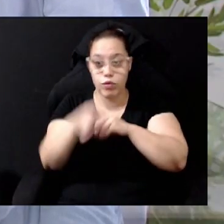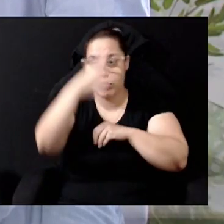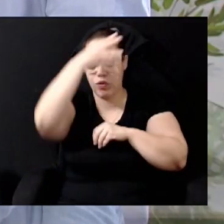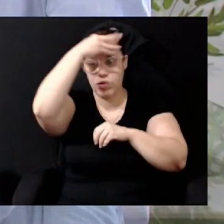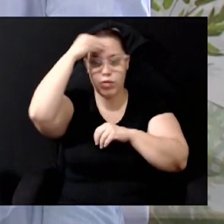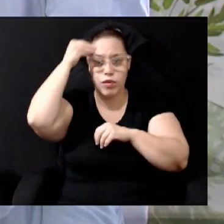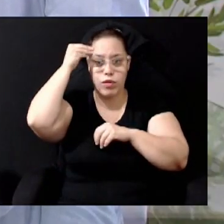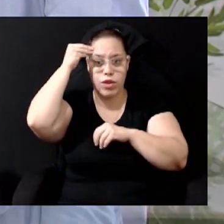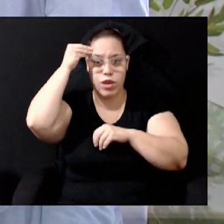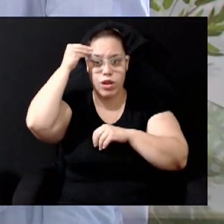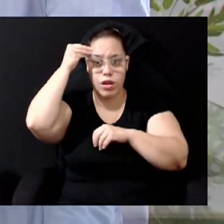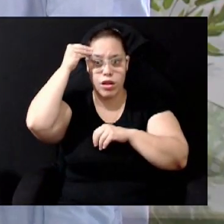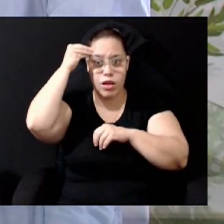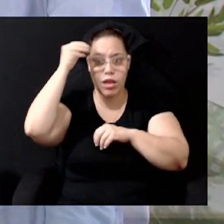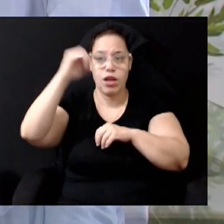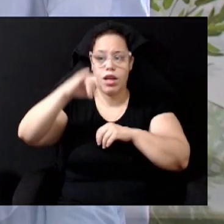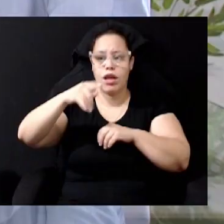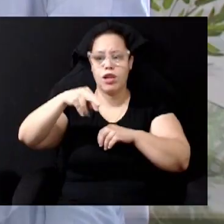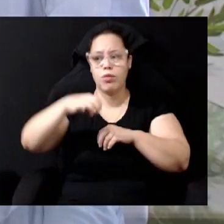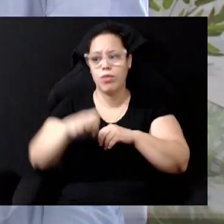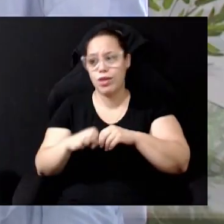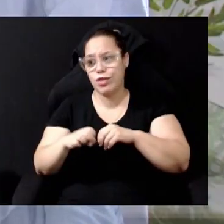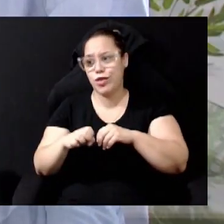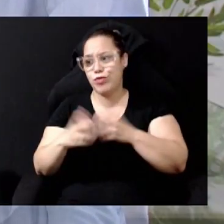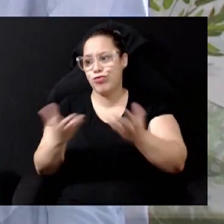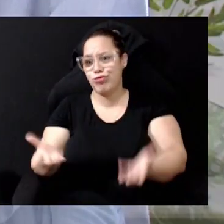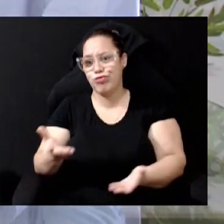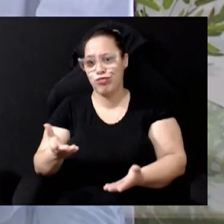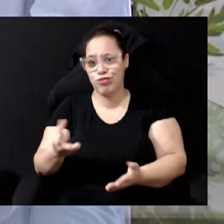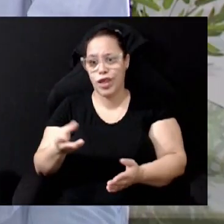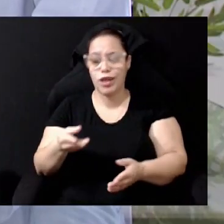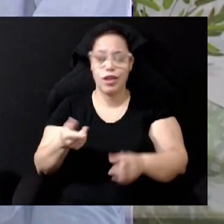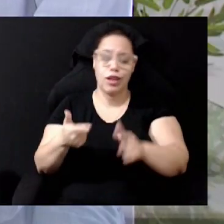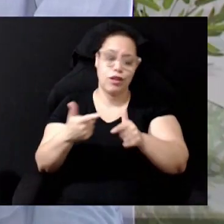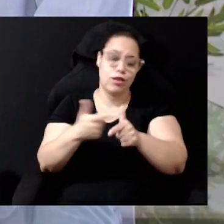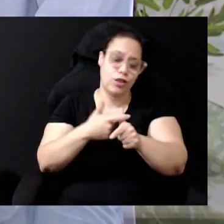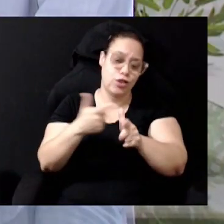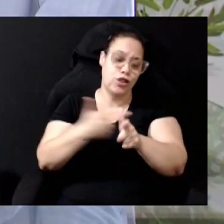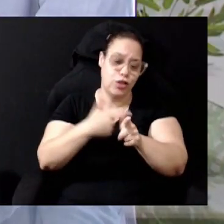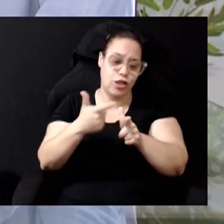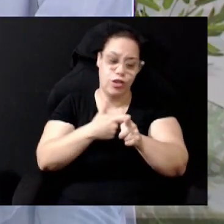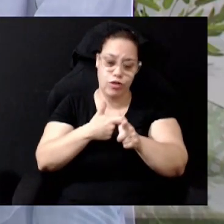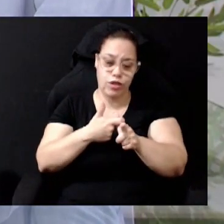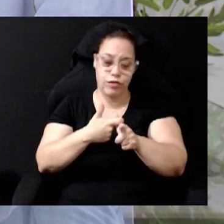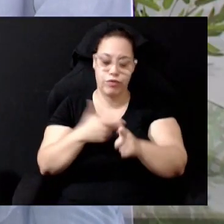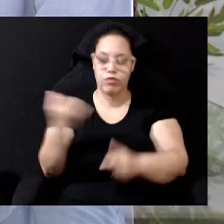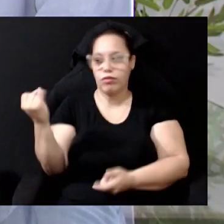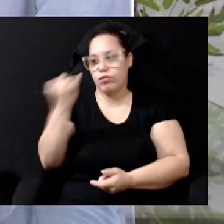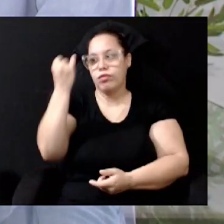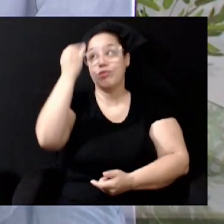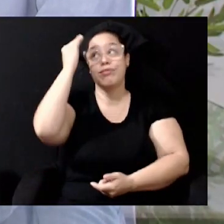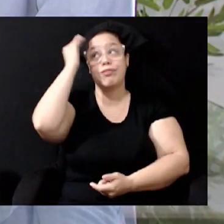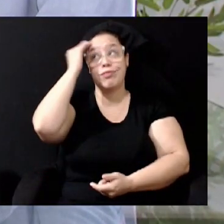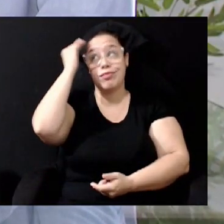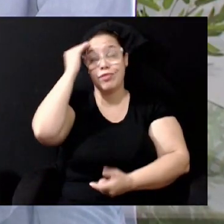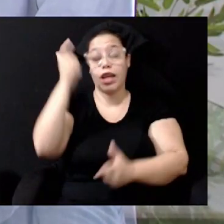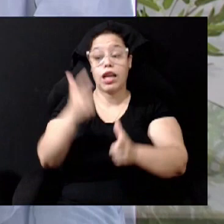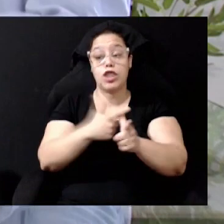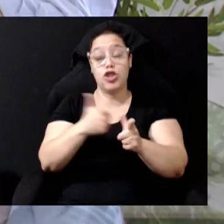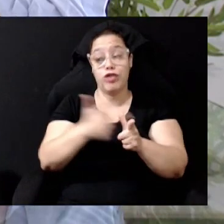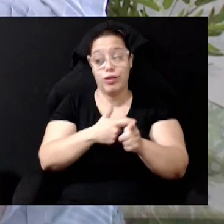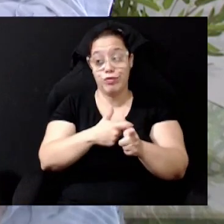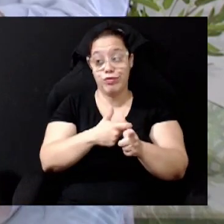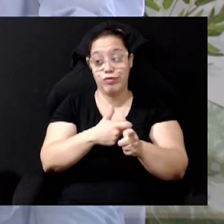estão inadimplentes, já estão em dívidas, né? Então, assim, acho que é importante entender que dívida é tudo aquilo